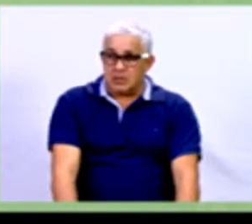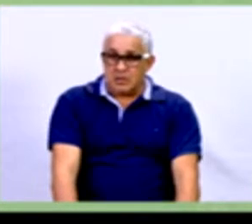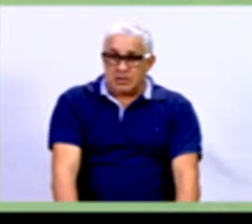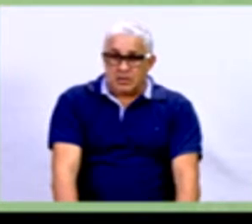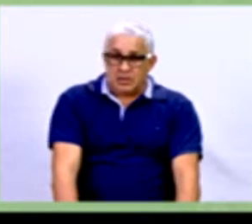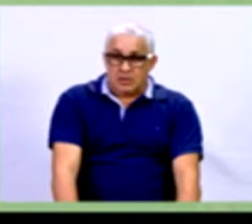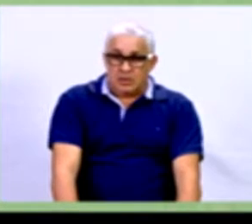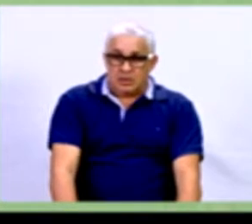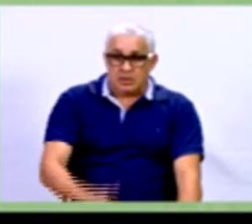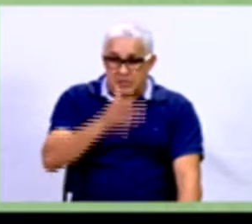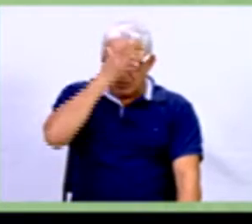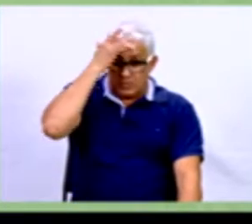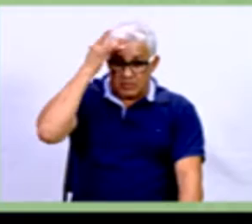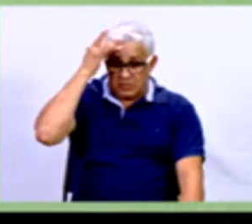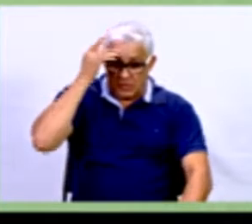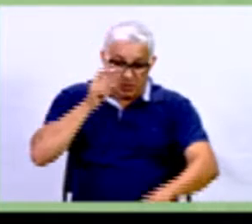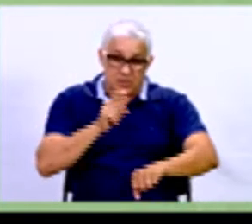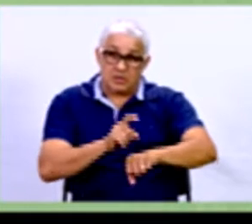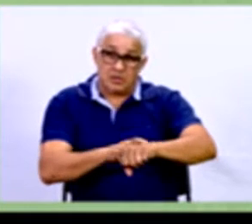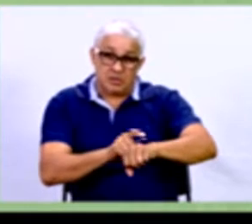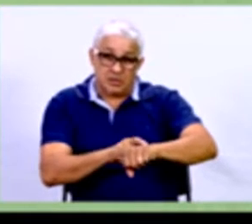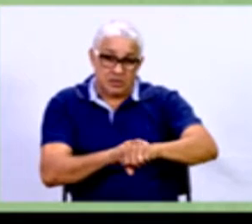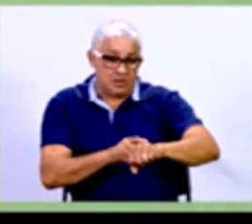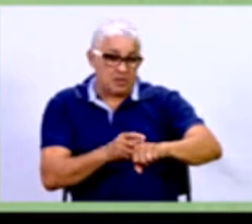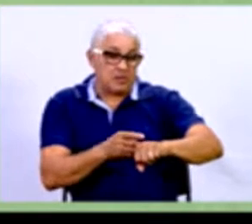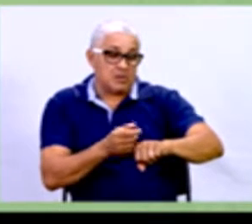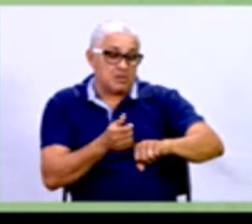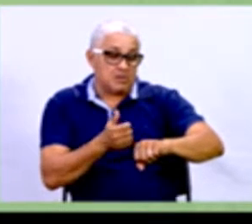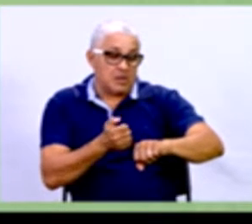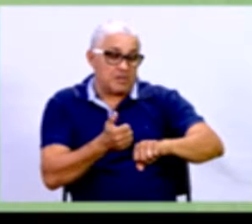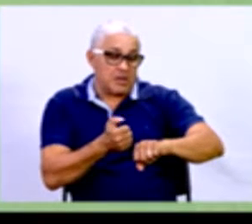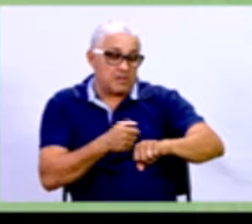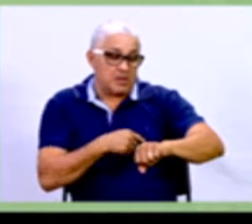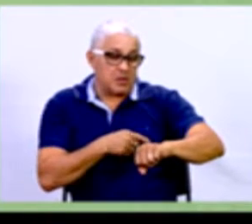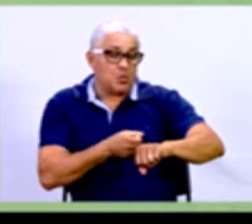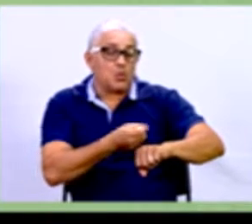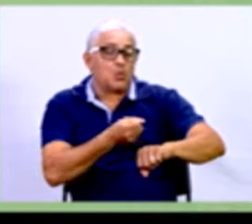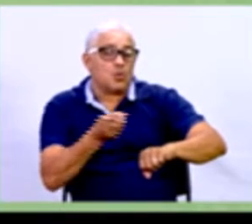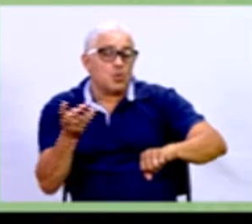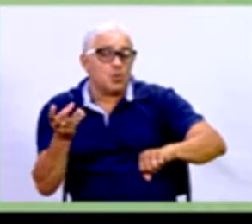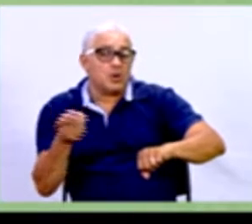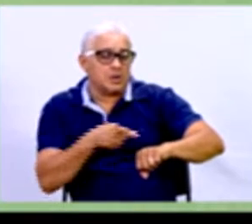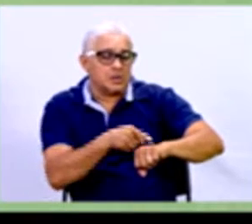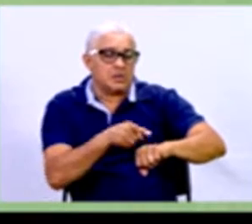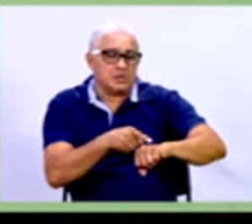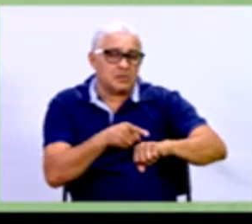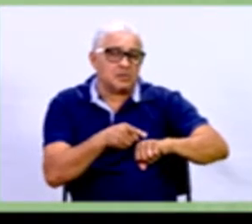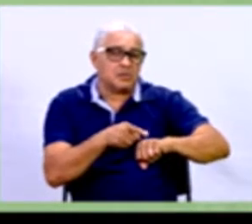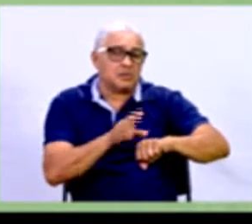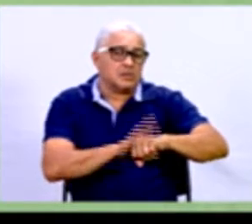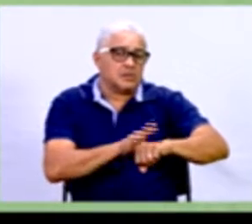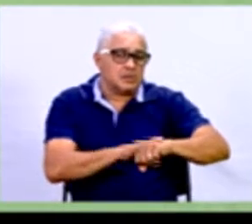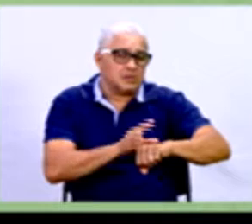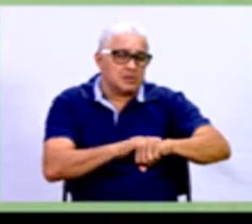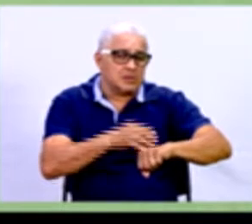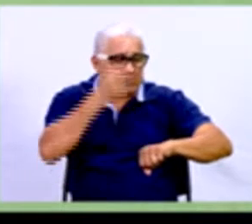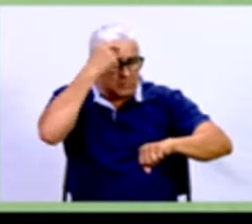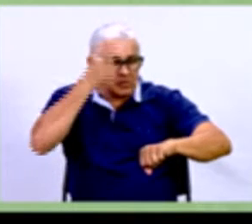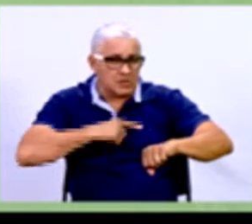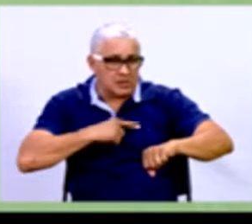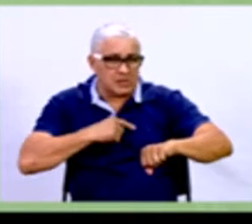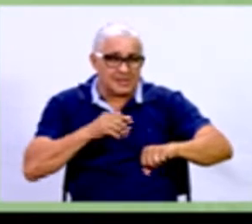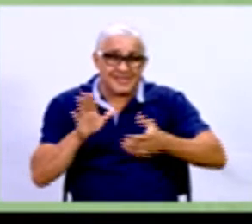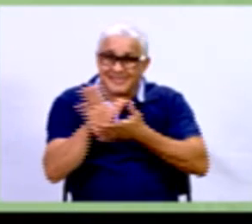Há uma pessoa aqui cronometrando o tempo, isso é muito importante. O médico vai falar, olha, quanto tempo que ele ficou inconsciente. Não colocar nada na boca, pelo